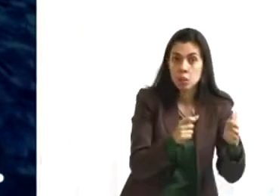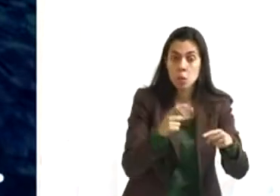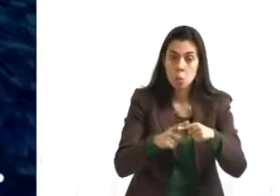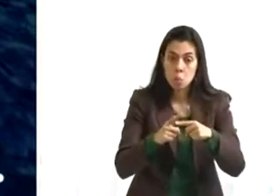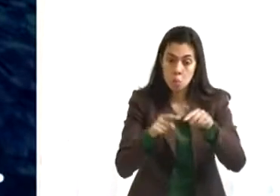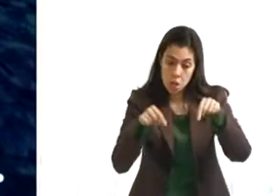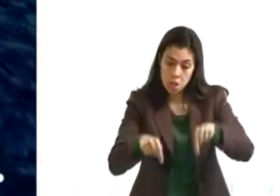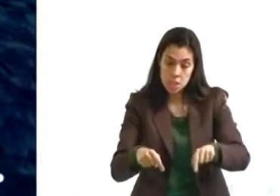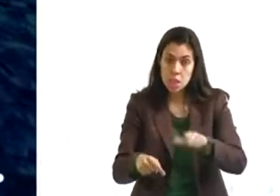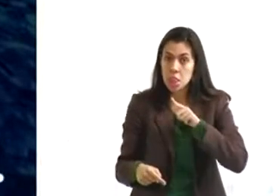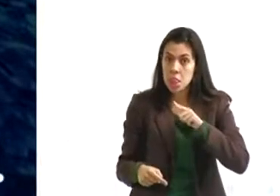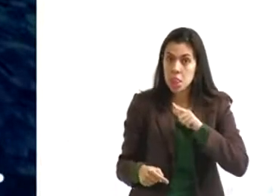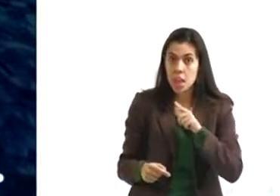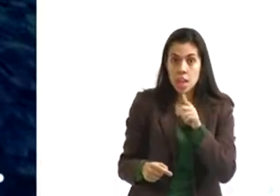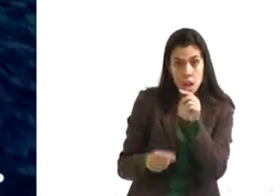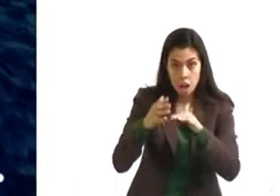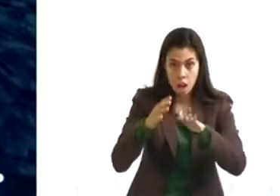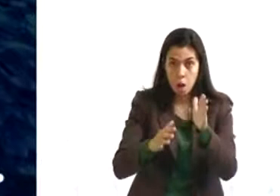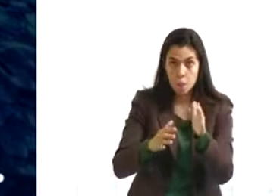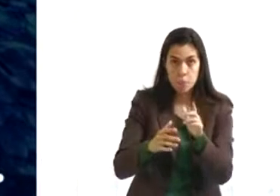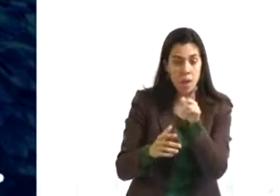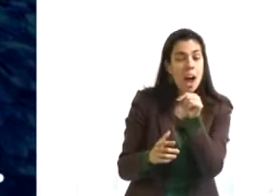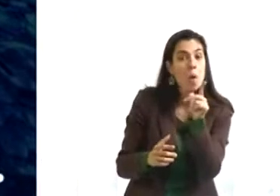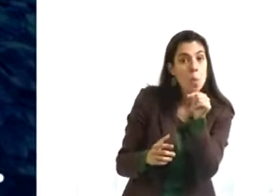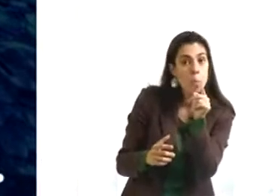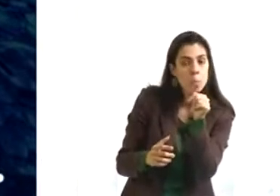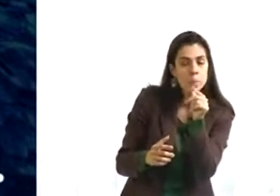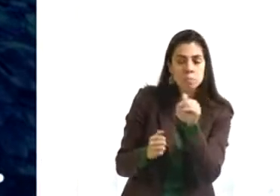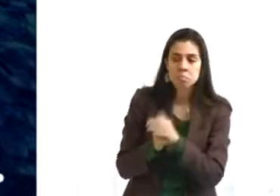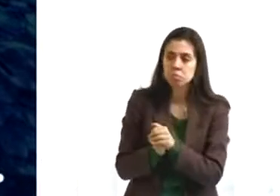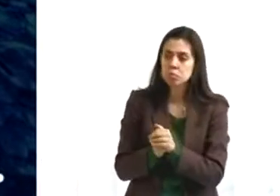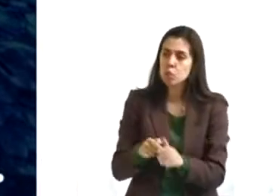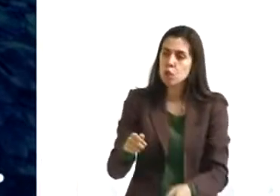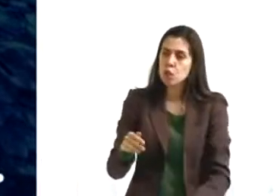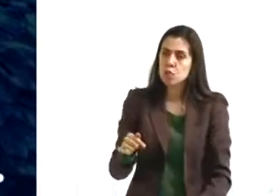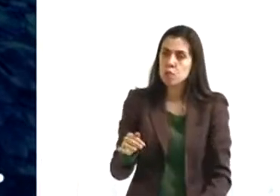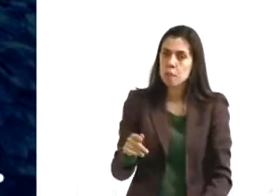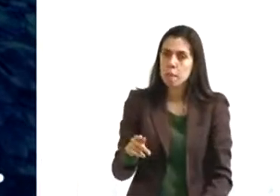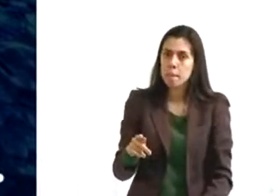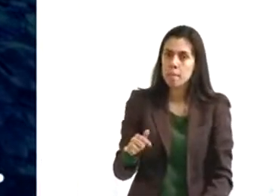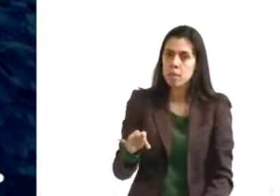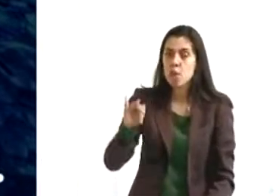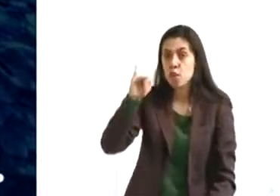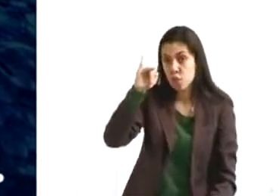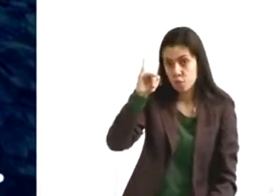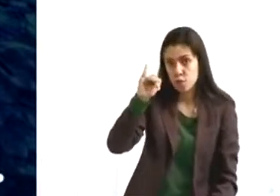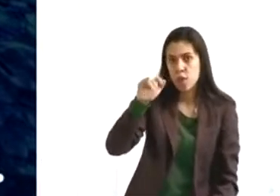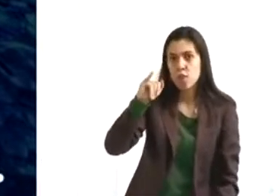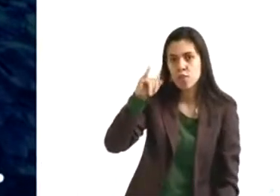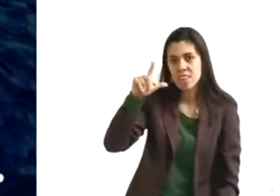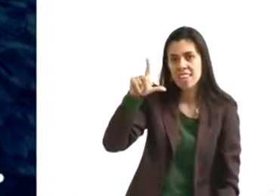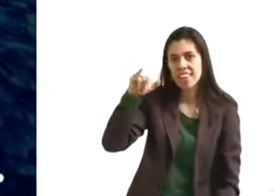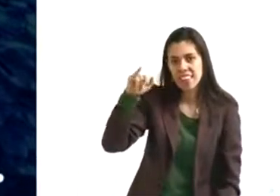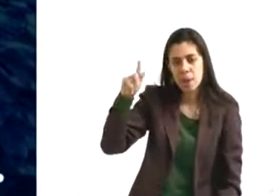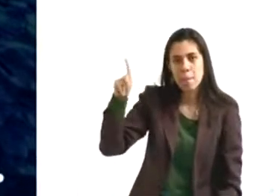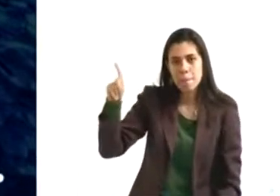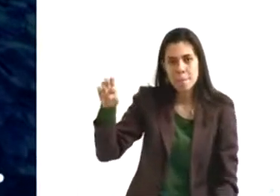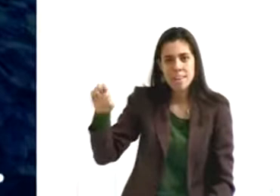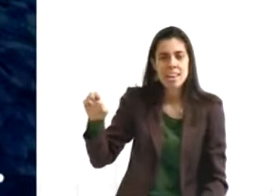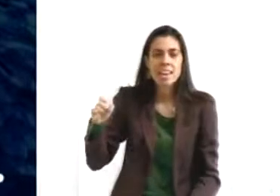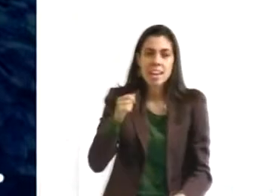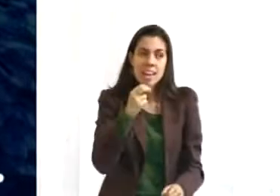batizado? Filipe respondeu: é lícito, se crês de todo o coração. E respondendo ele,